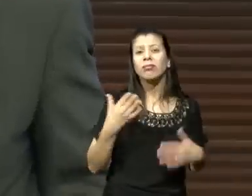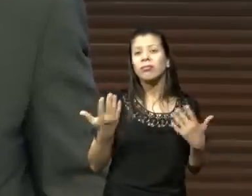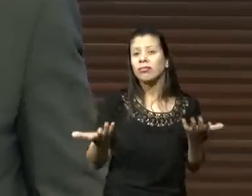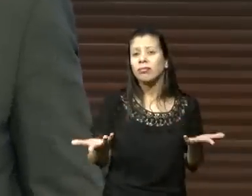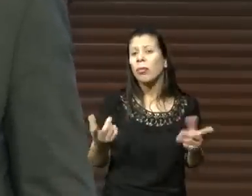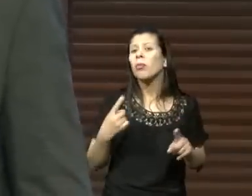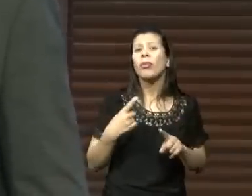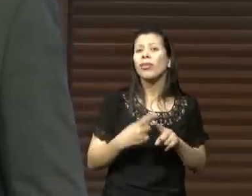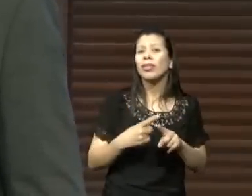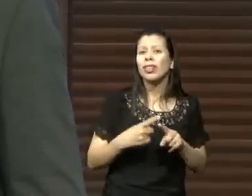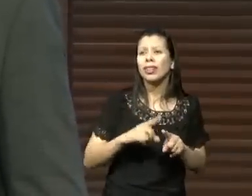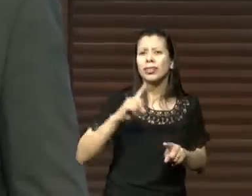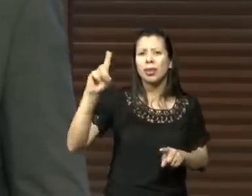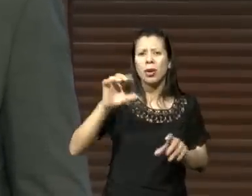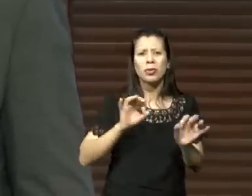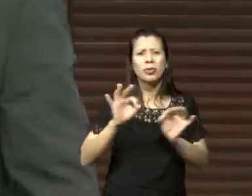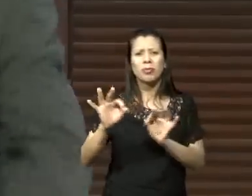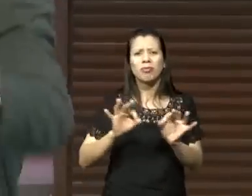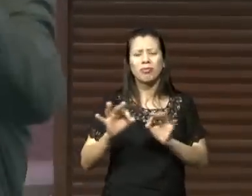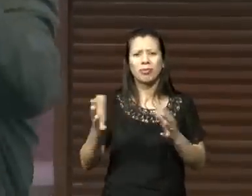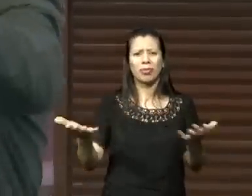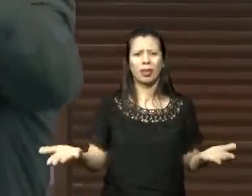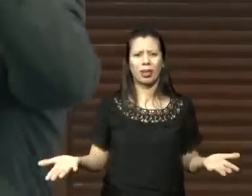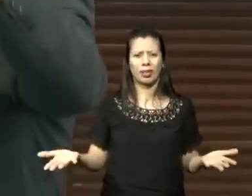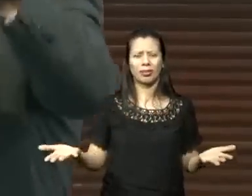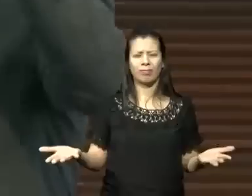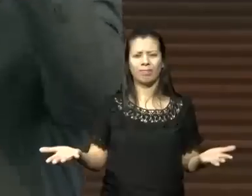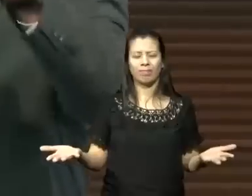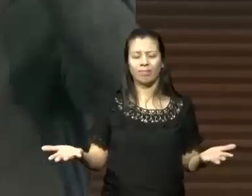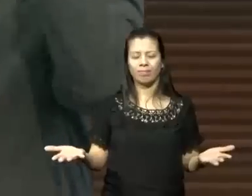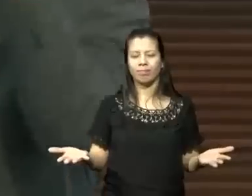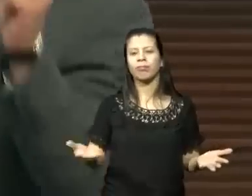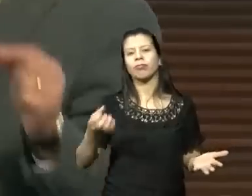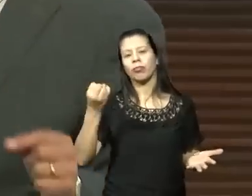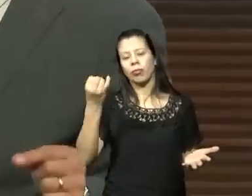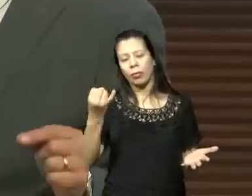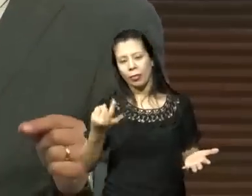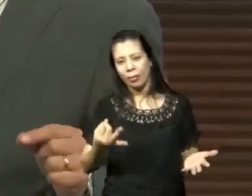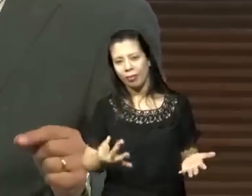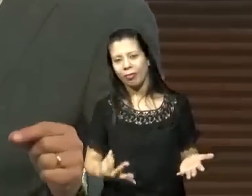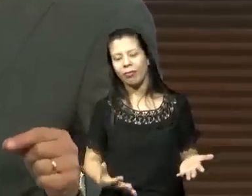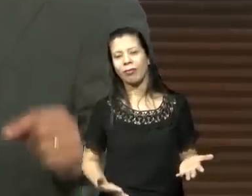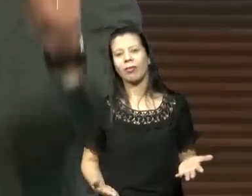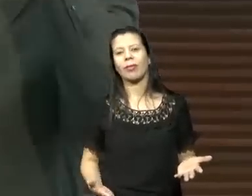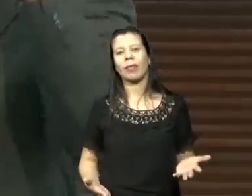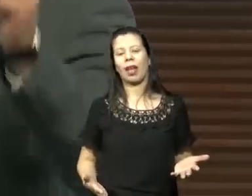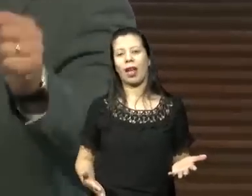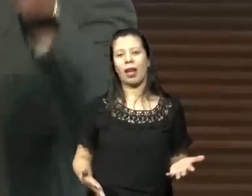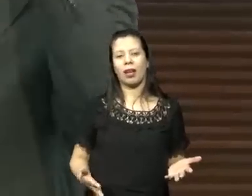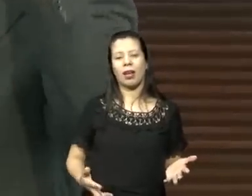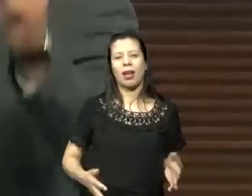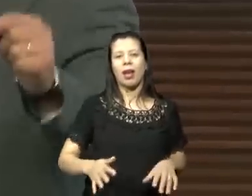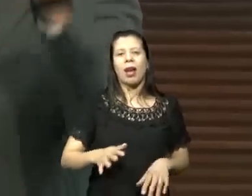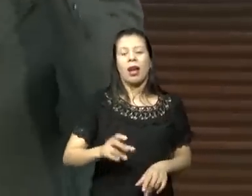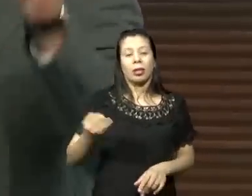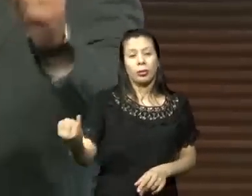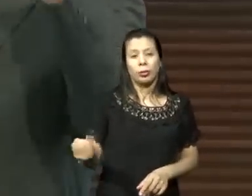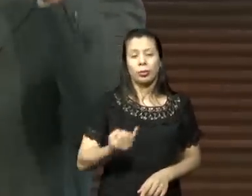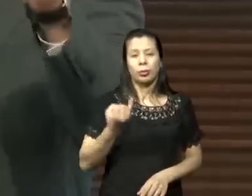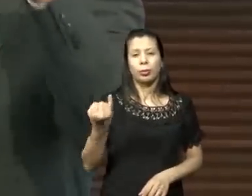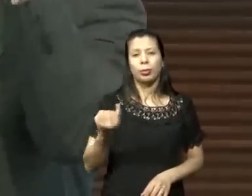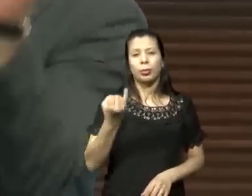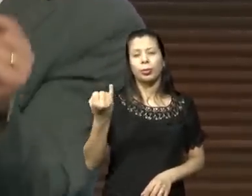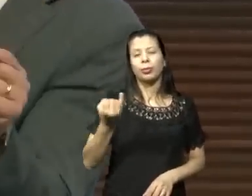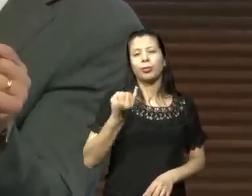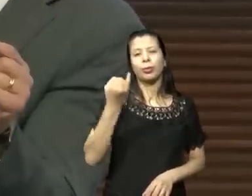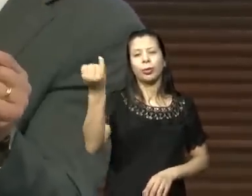acontecendo a maior visão dada um mortal foi a visão que recebeu Abraão